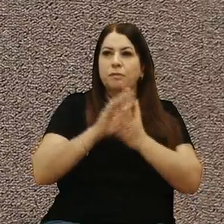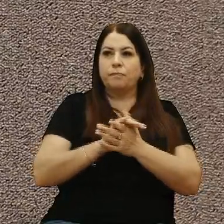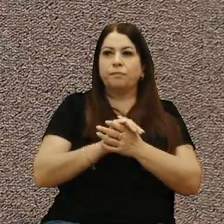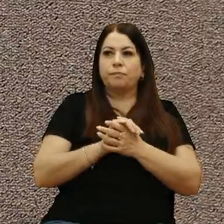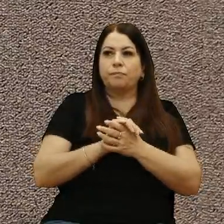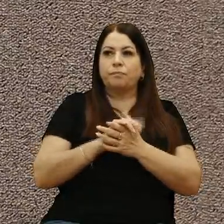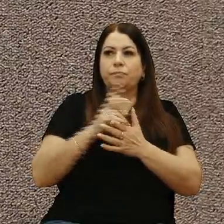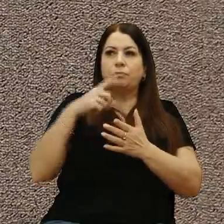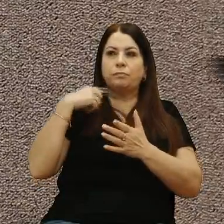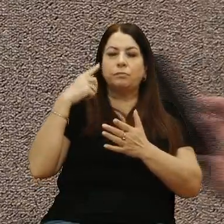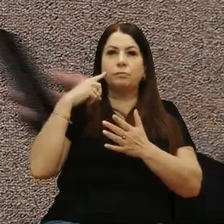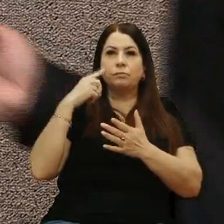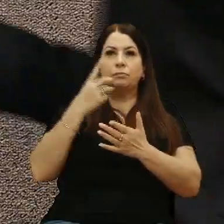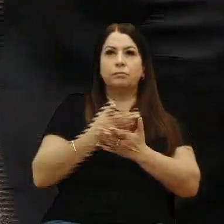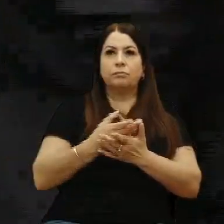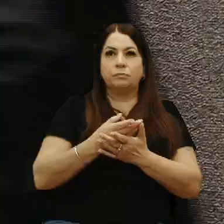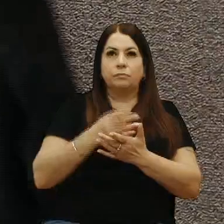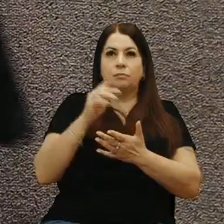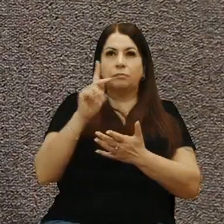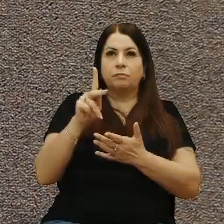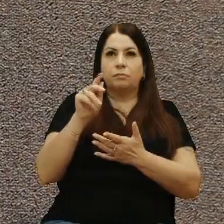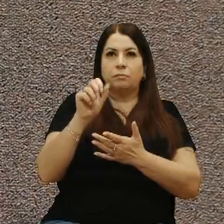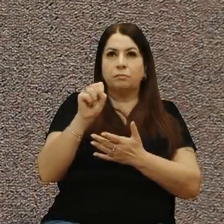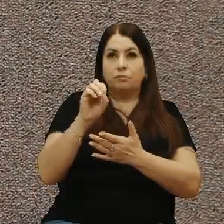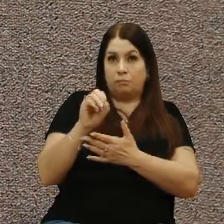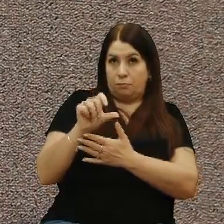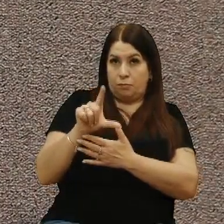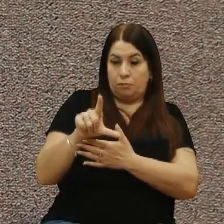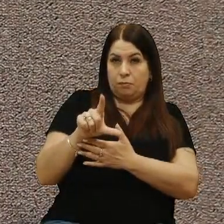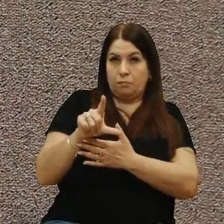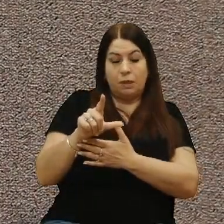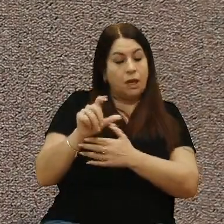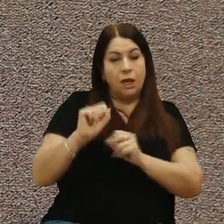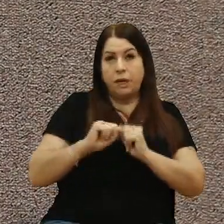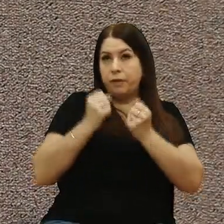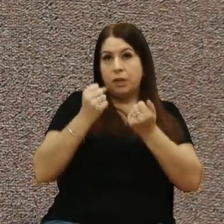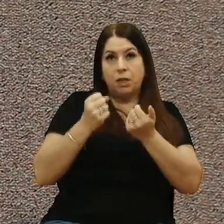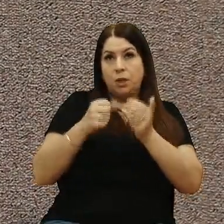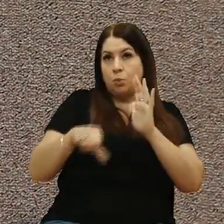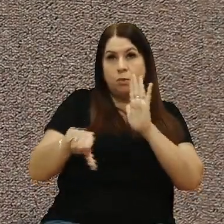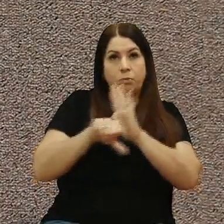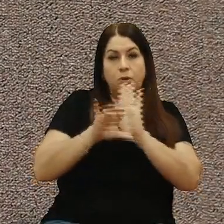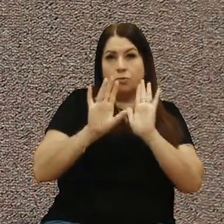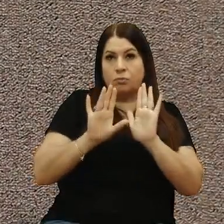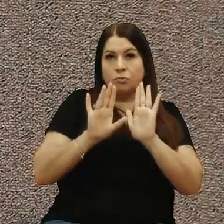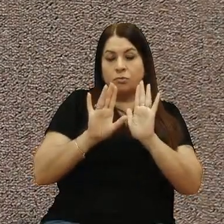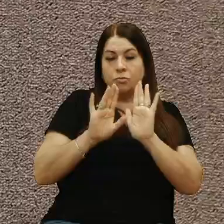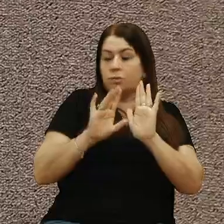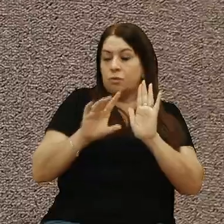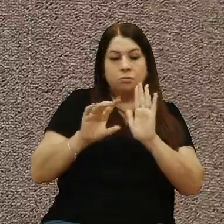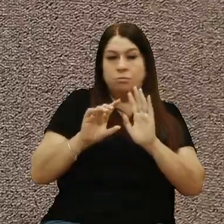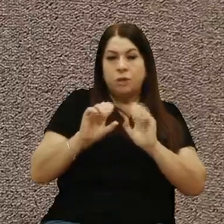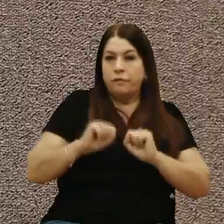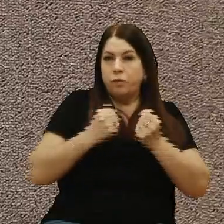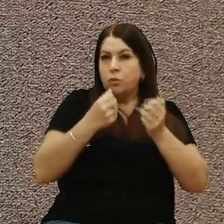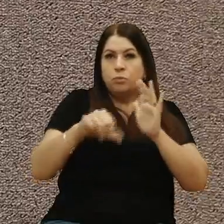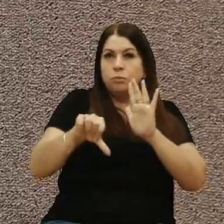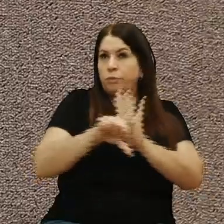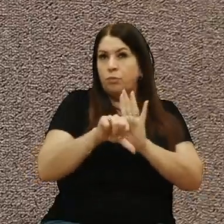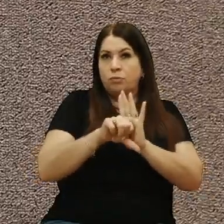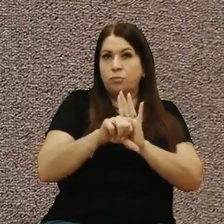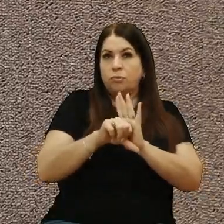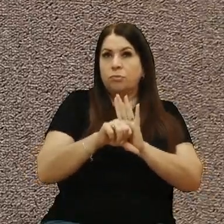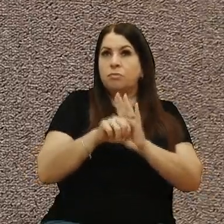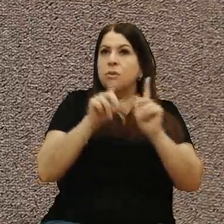da deputada do PSOL, né, defendendo o criminoso. Defender o criminoso, porque quem